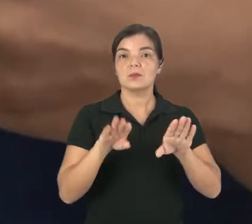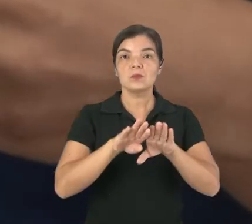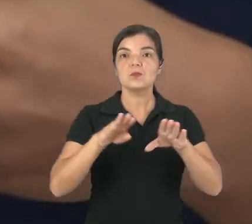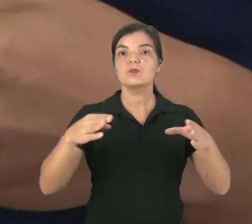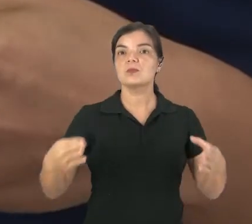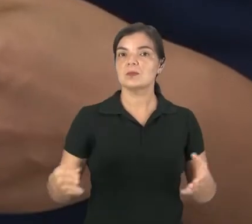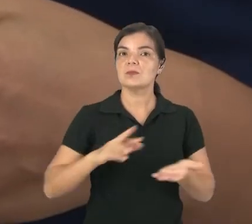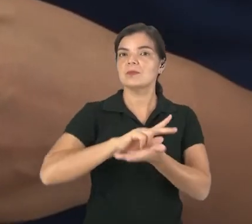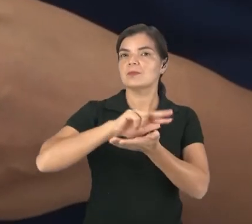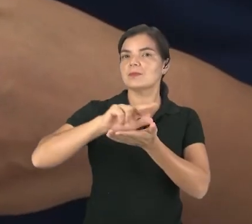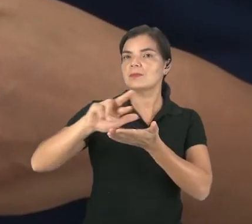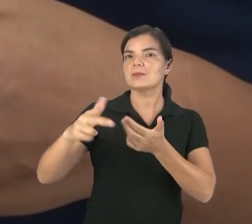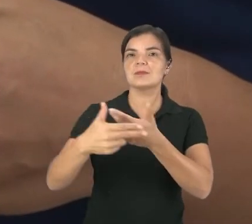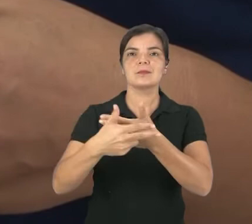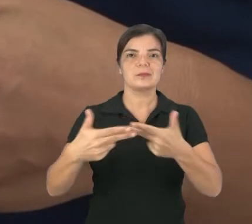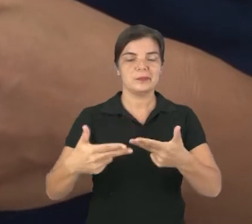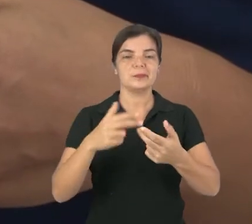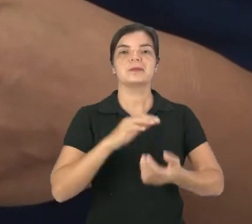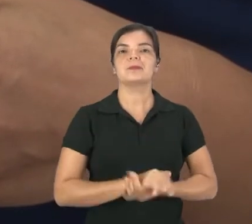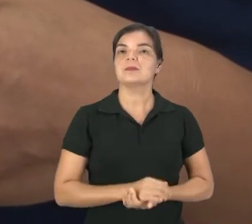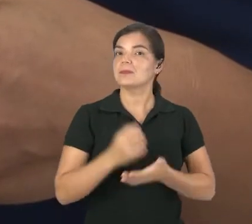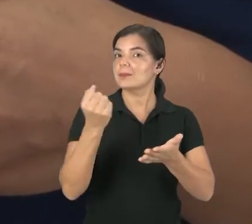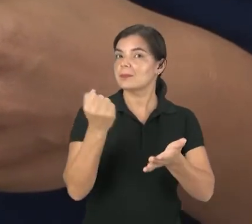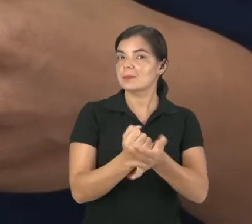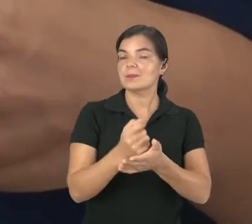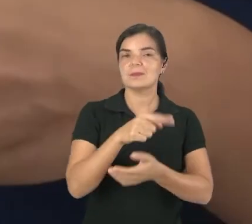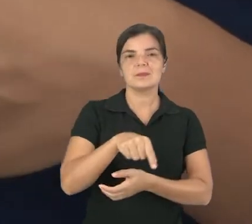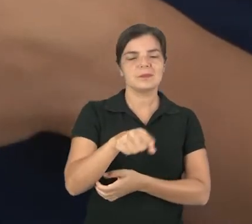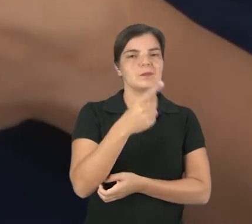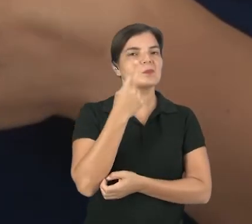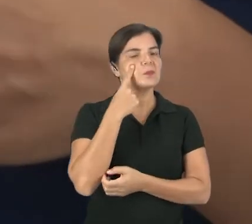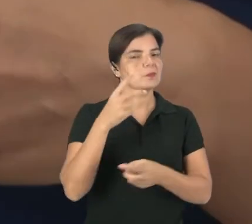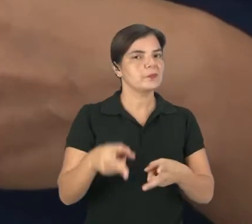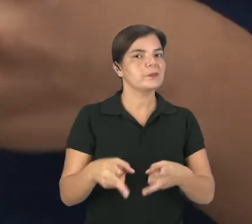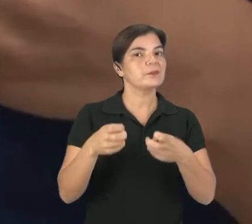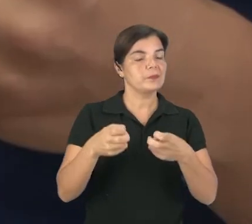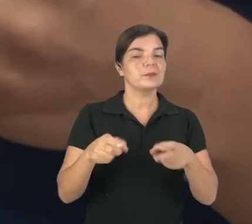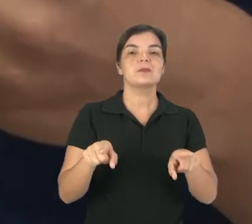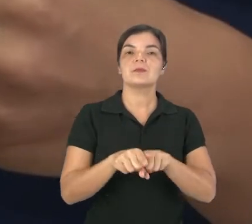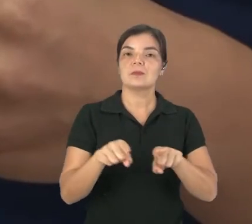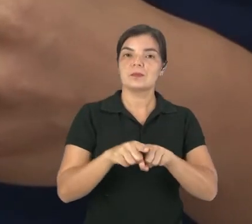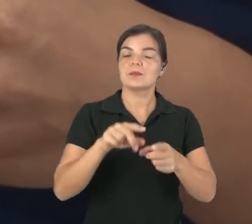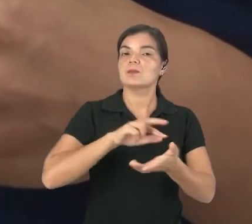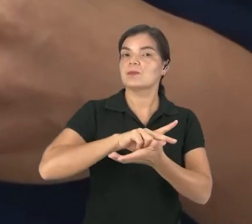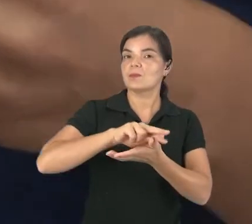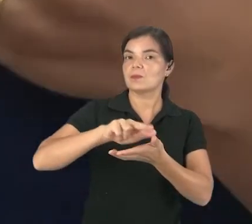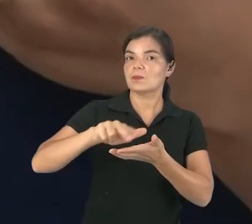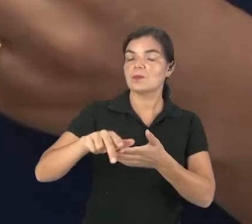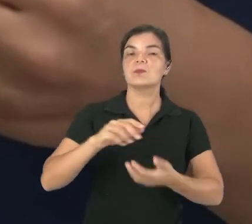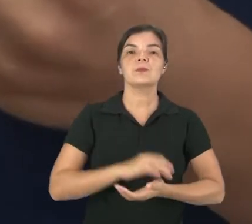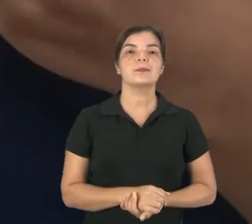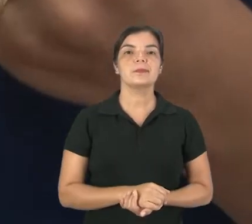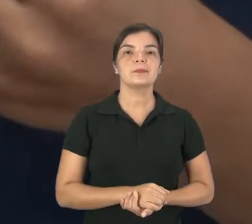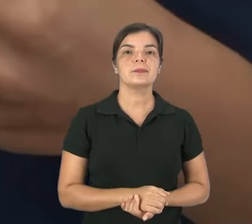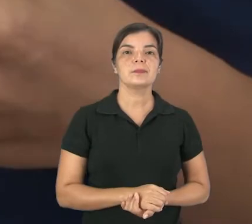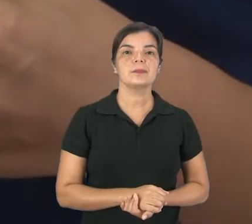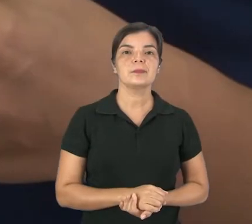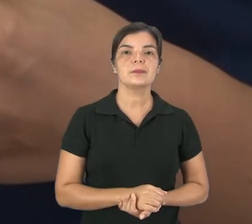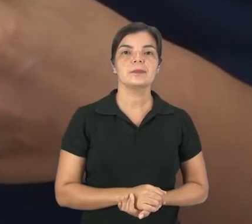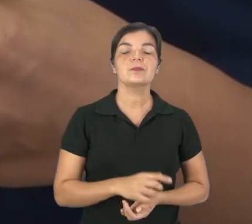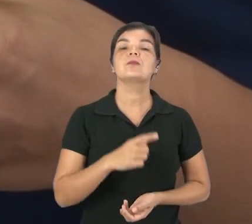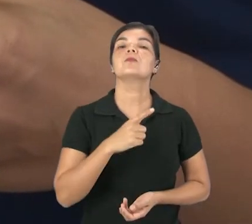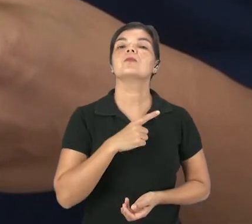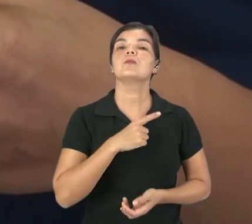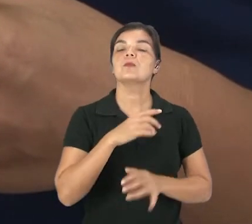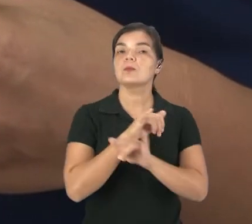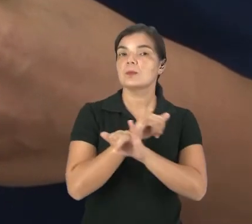mesa diversos produtos dessa marca. Olhem só, vocês conseguem perceber produtos variados aí. E o que mais que